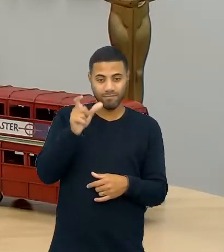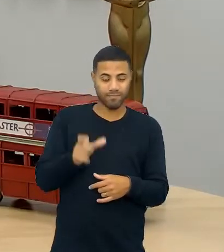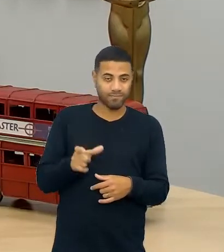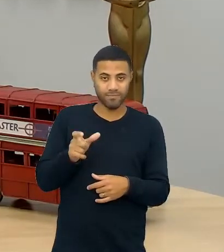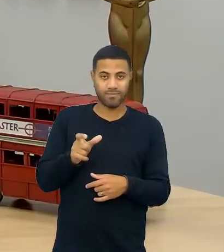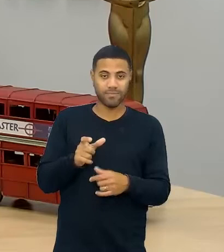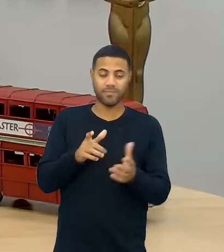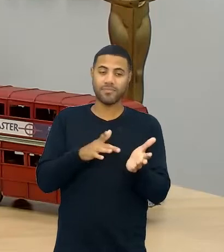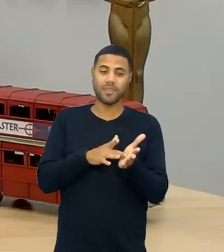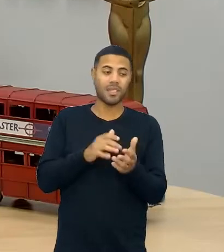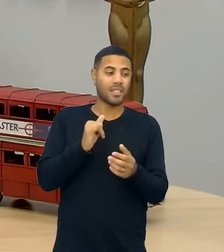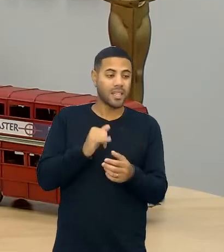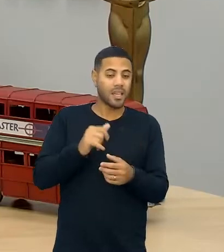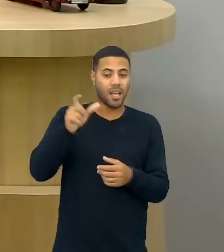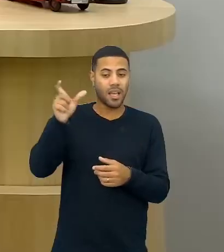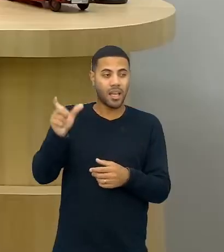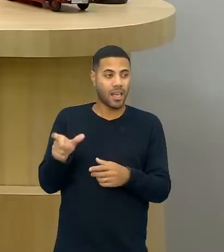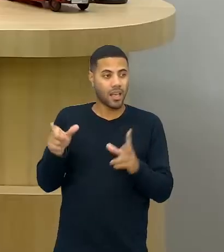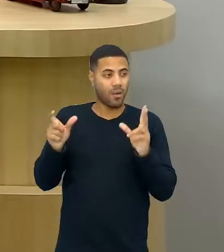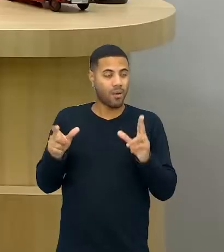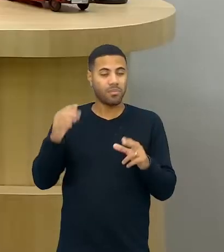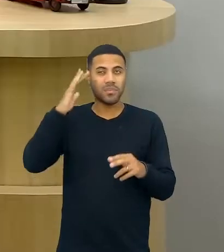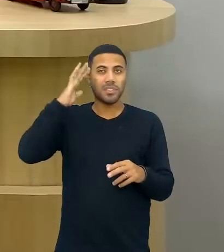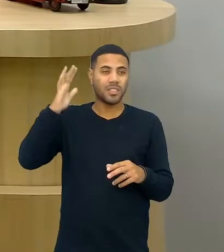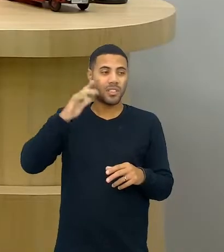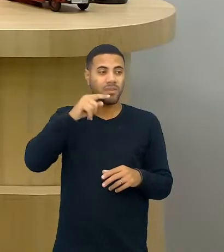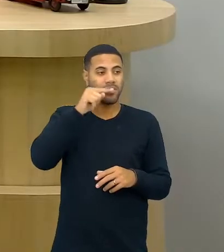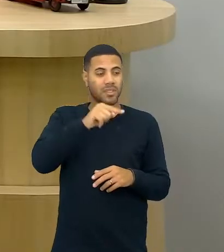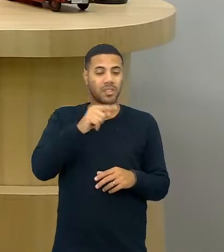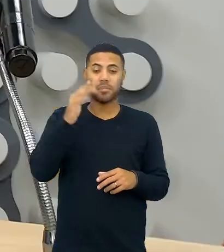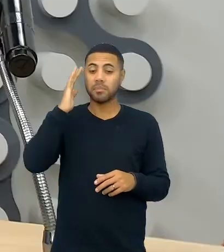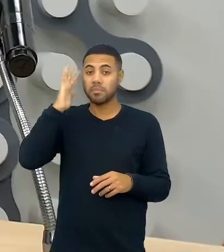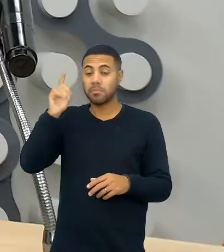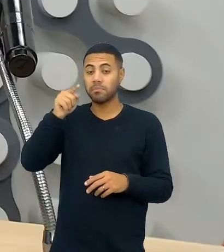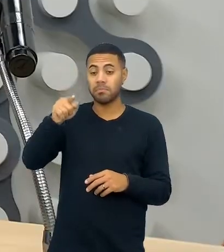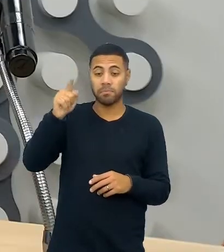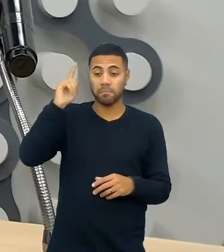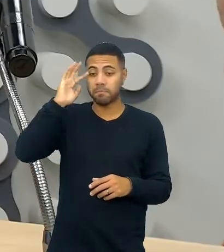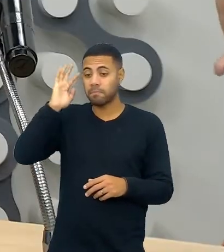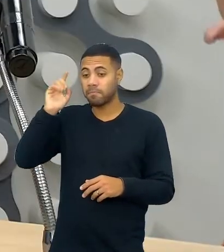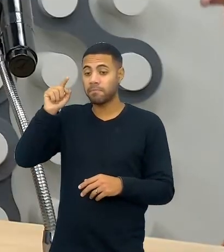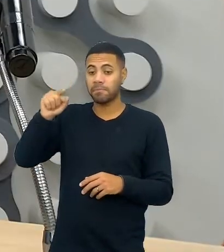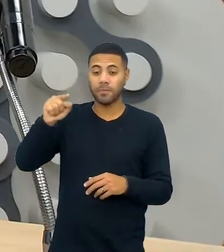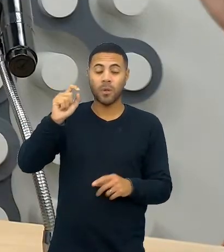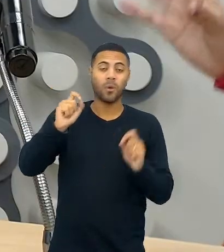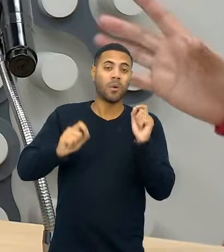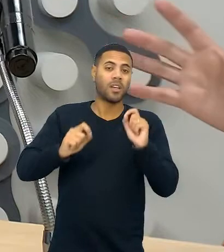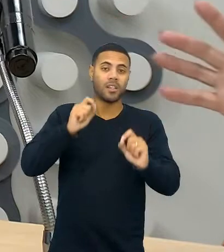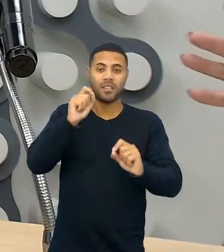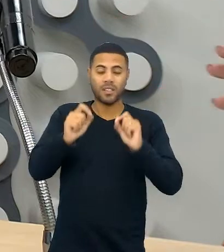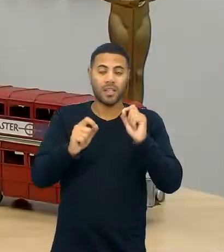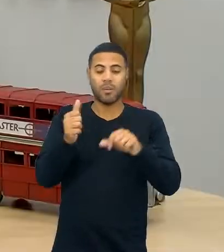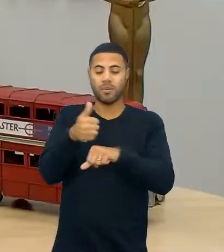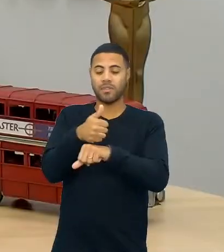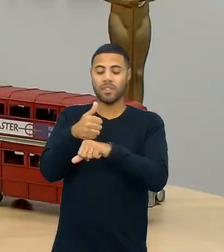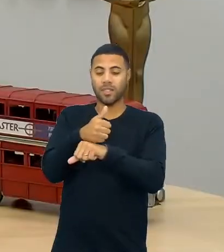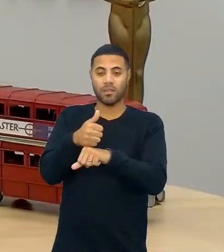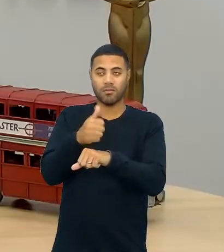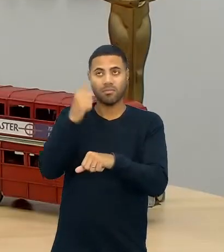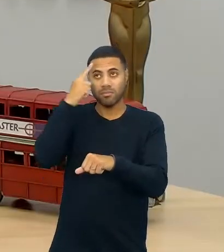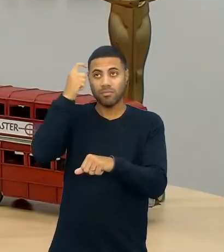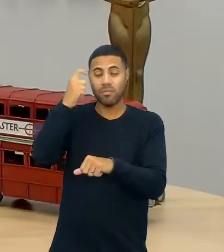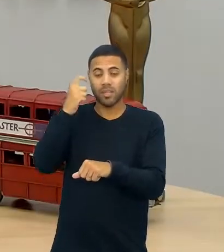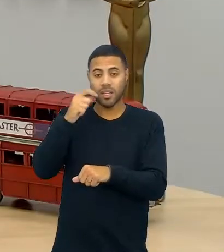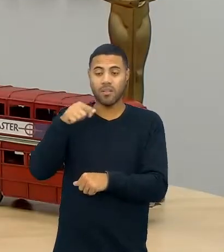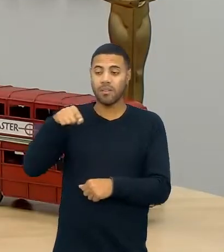é você, no se você fosse um, entendeu? Olha, se eu fosse um... Aí eu vou citar uma profissão aqui que está